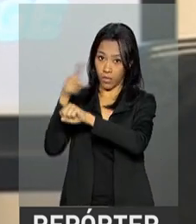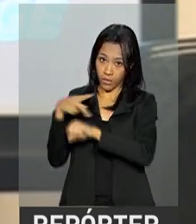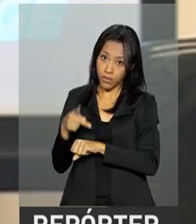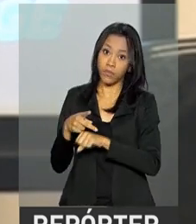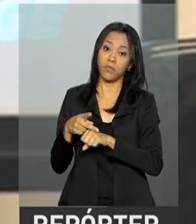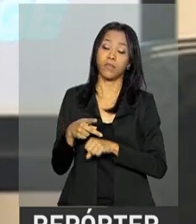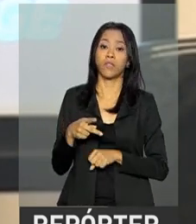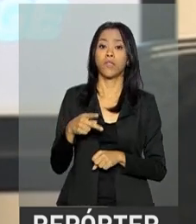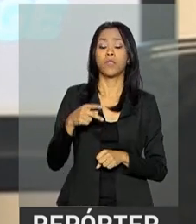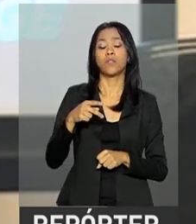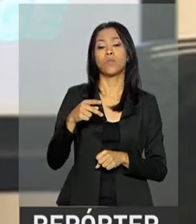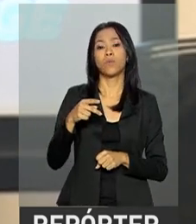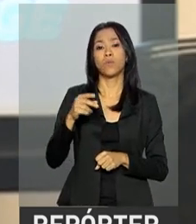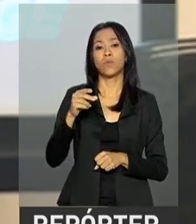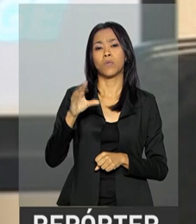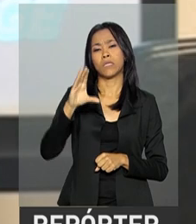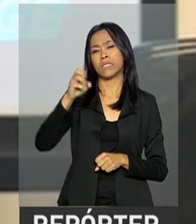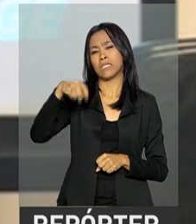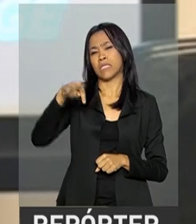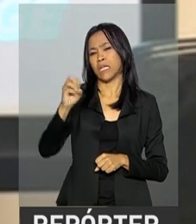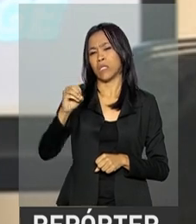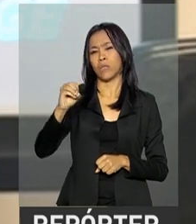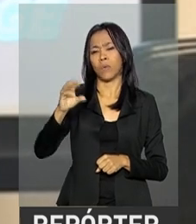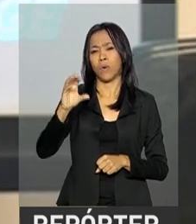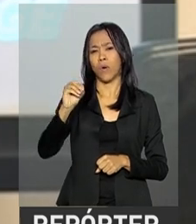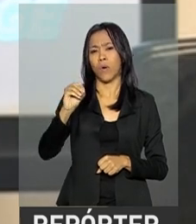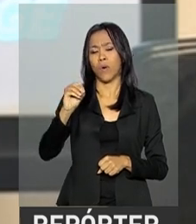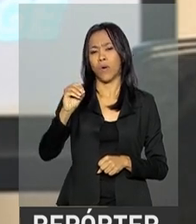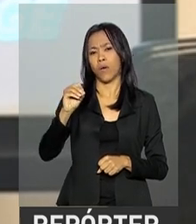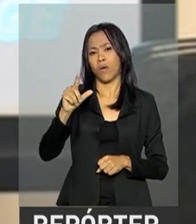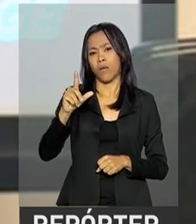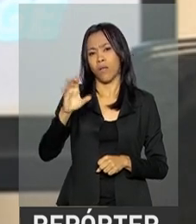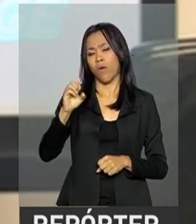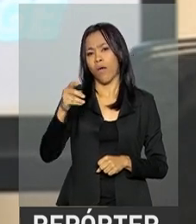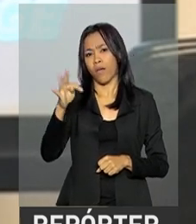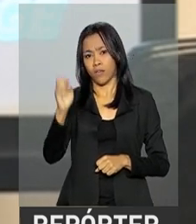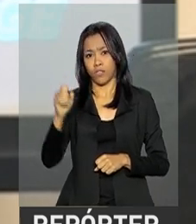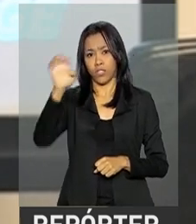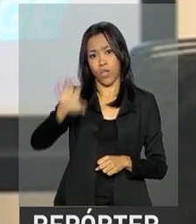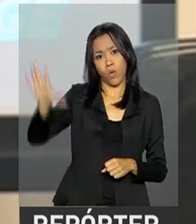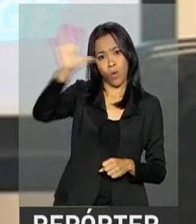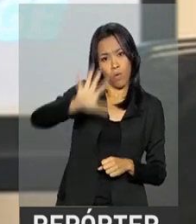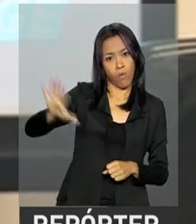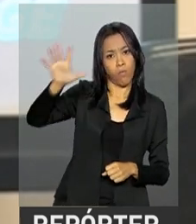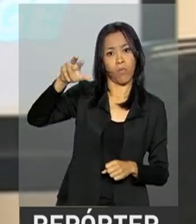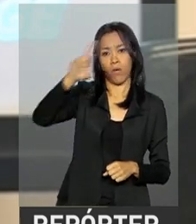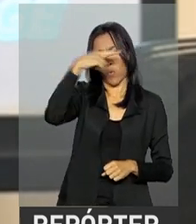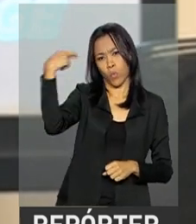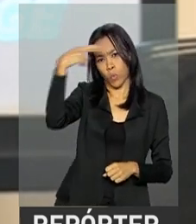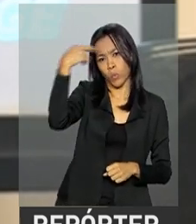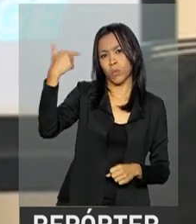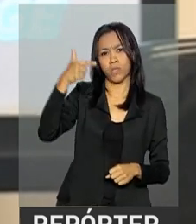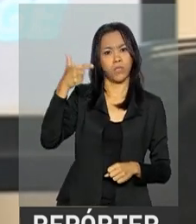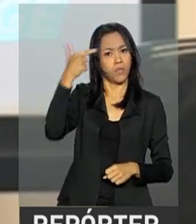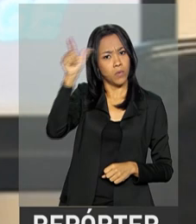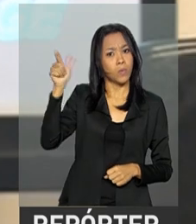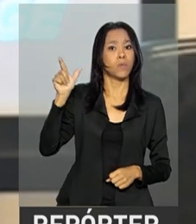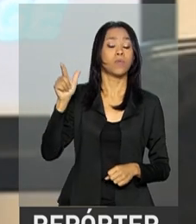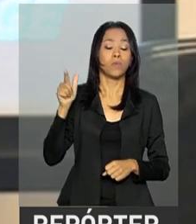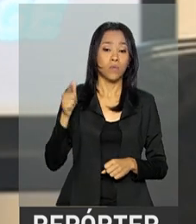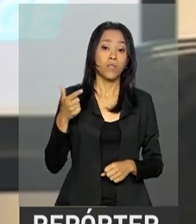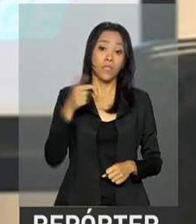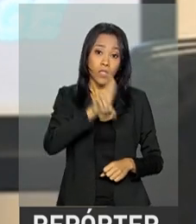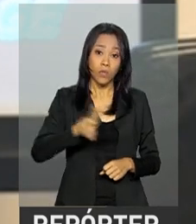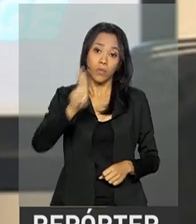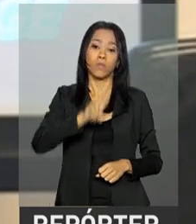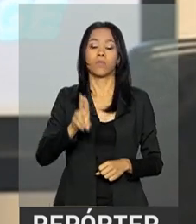europeu polônia romênia montenegro rússia em termos de domicílios